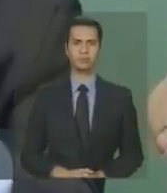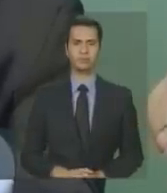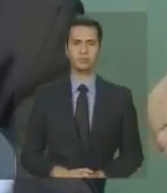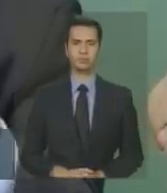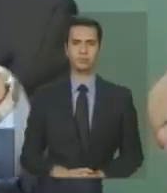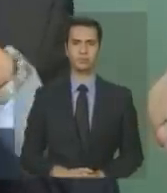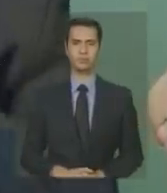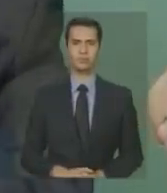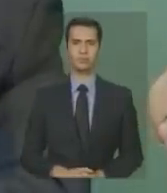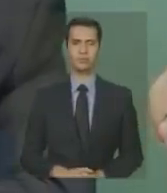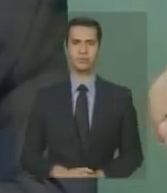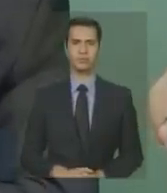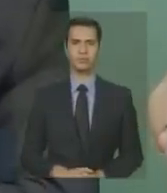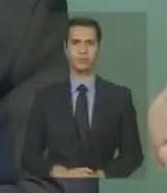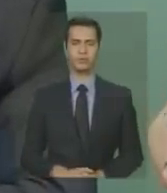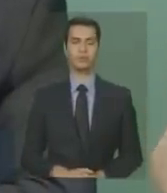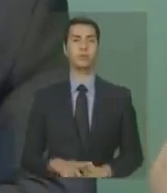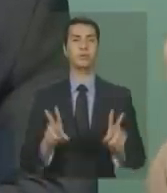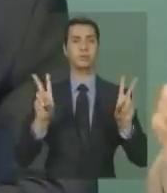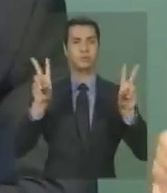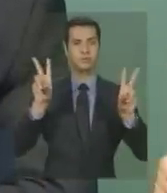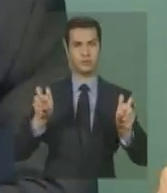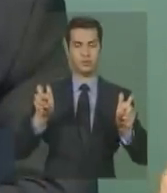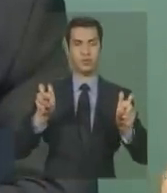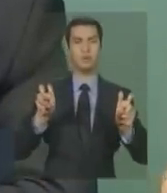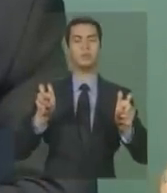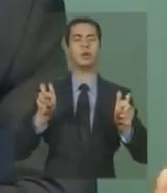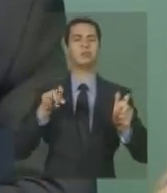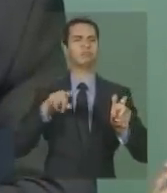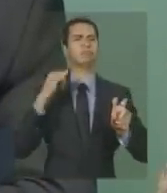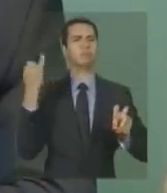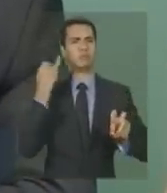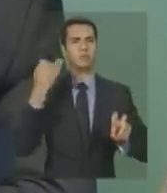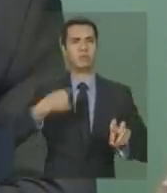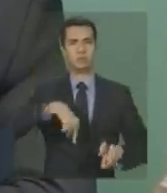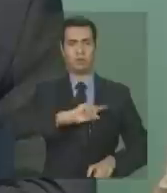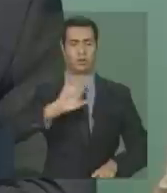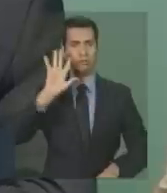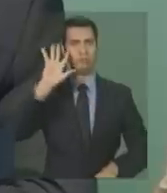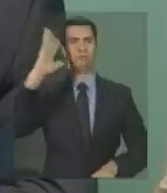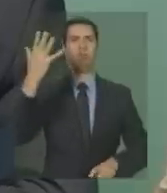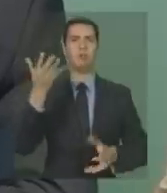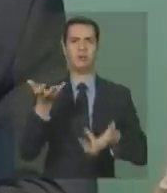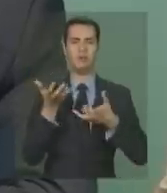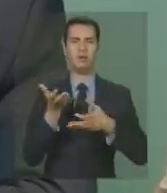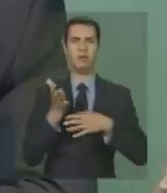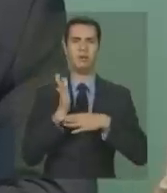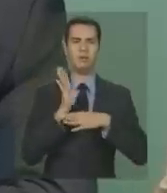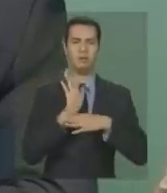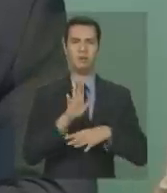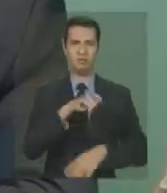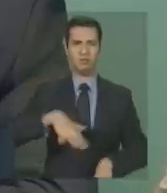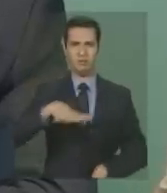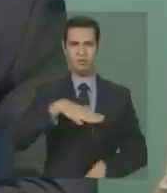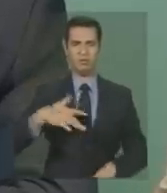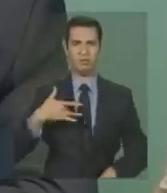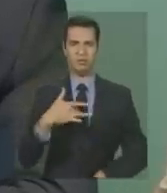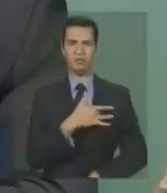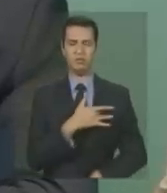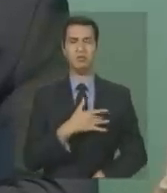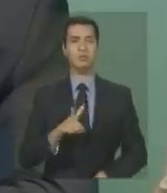com que nós tomássemos a decisão no campo da Saúde de ter esses 22 novos